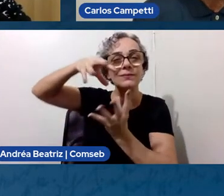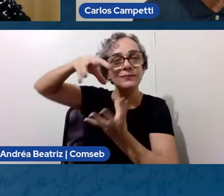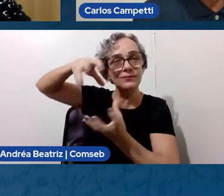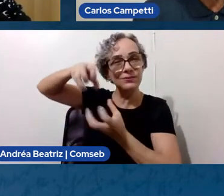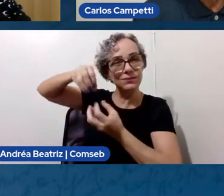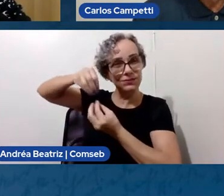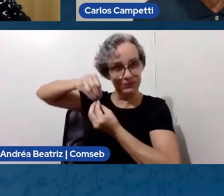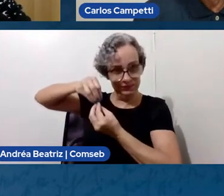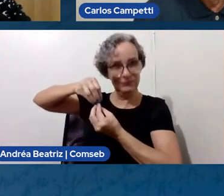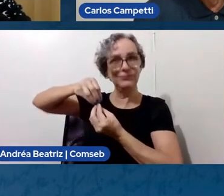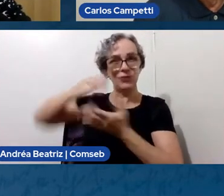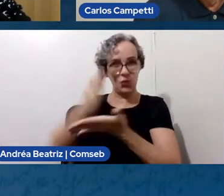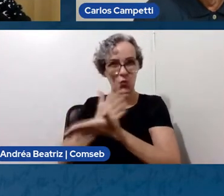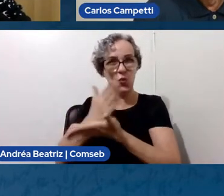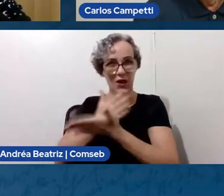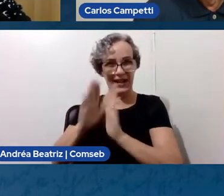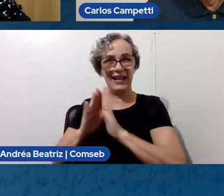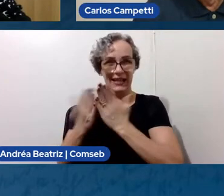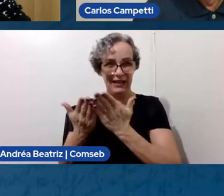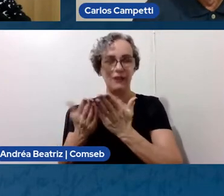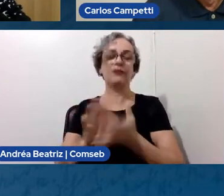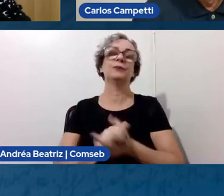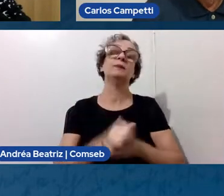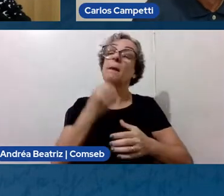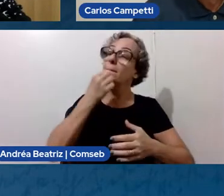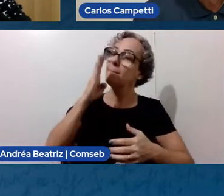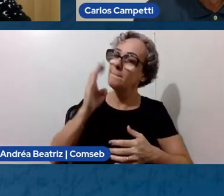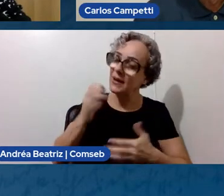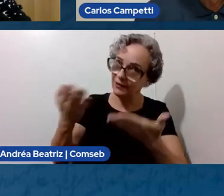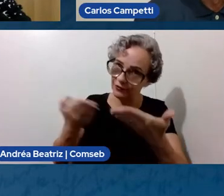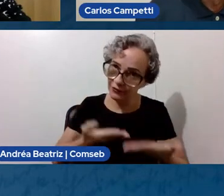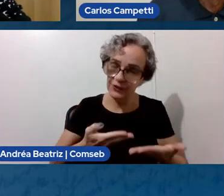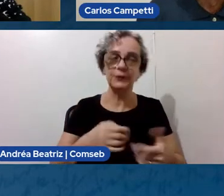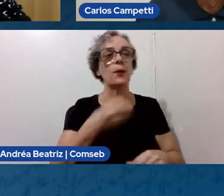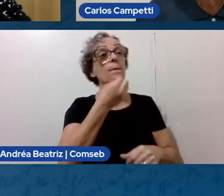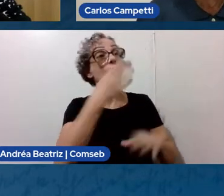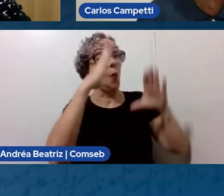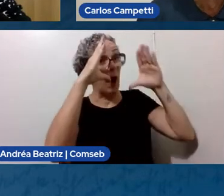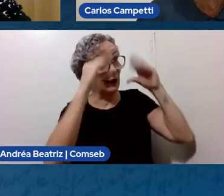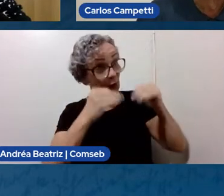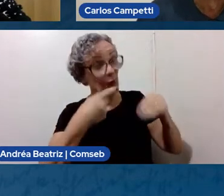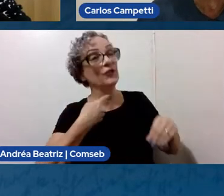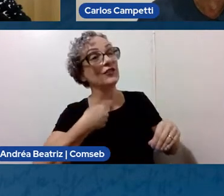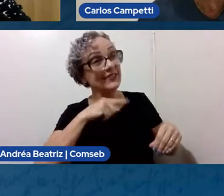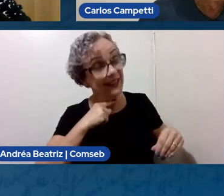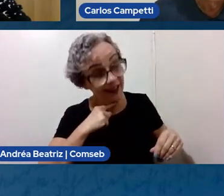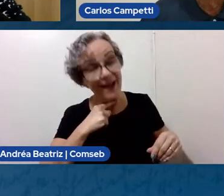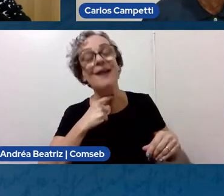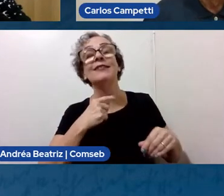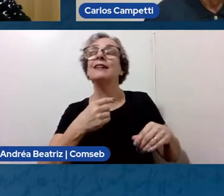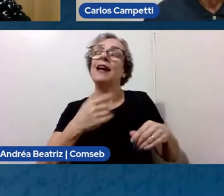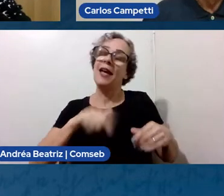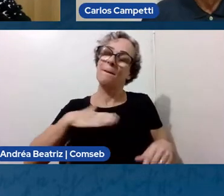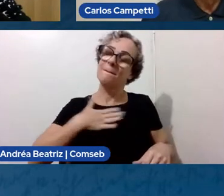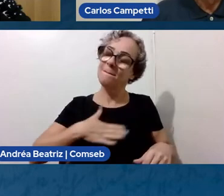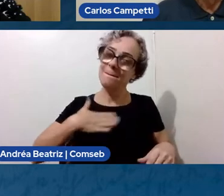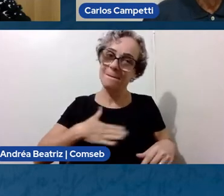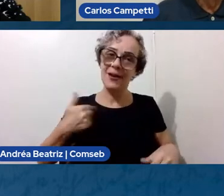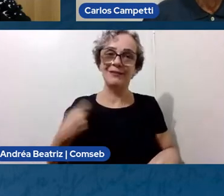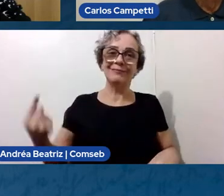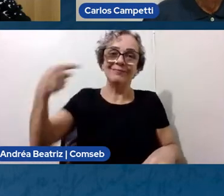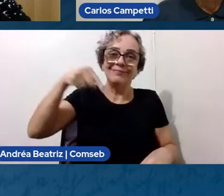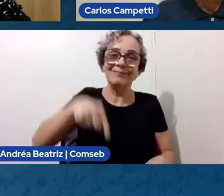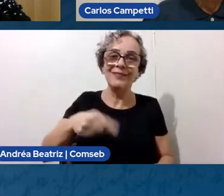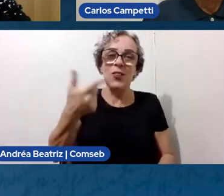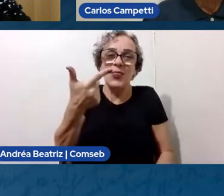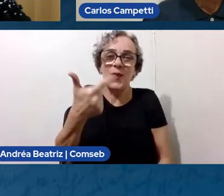Romero, muito bem-vindo. Muito obrigado, Carlos. Boa noite a todos. É um prazer novamente estar aqui. Espero que,